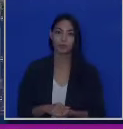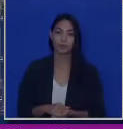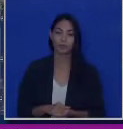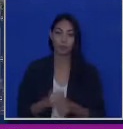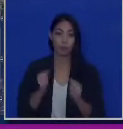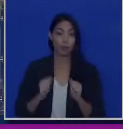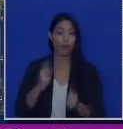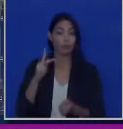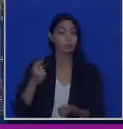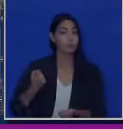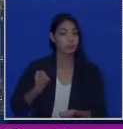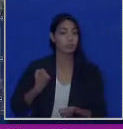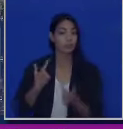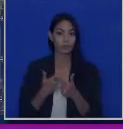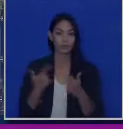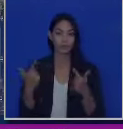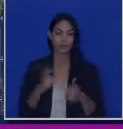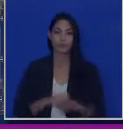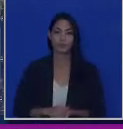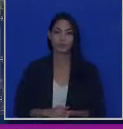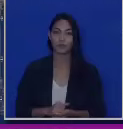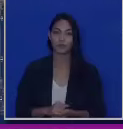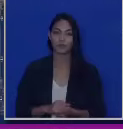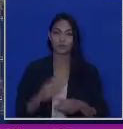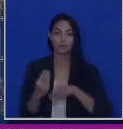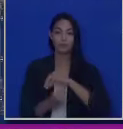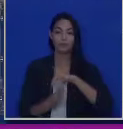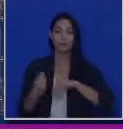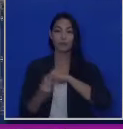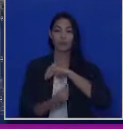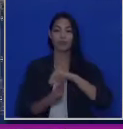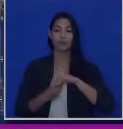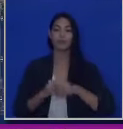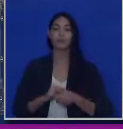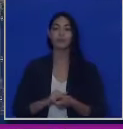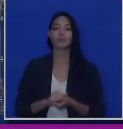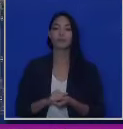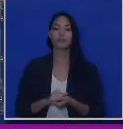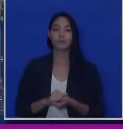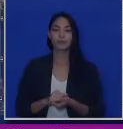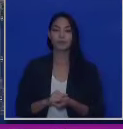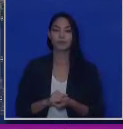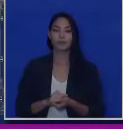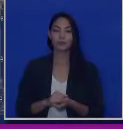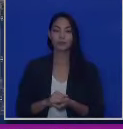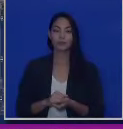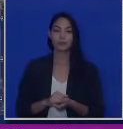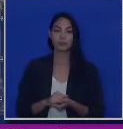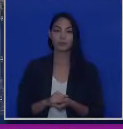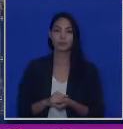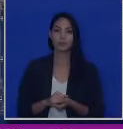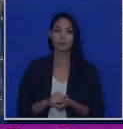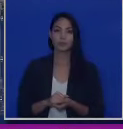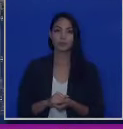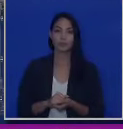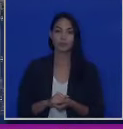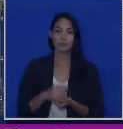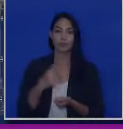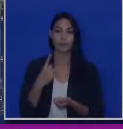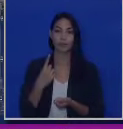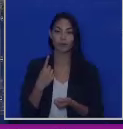o seu número da sorte. Globo girando. Vem chegando nossa próxima bola,